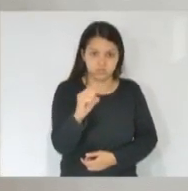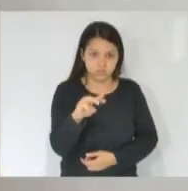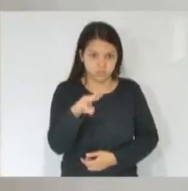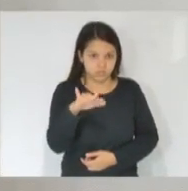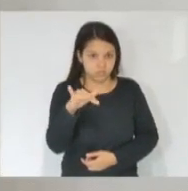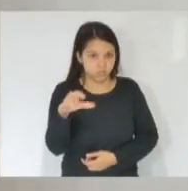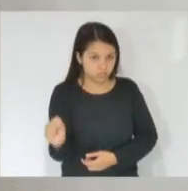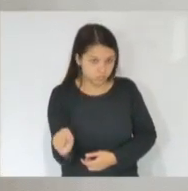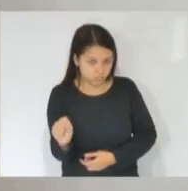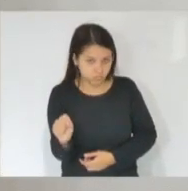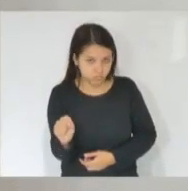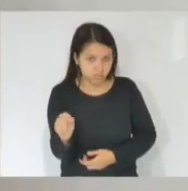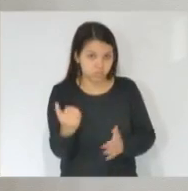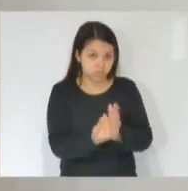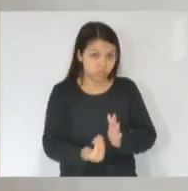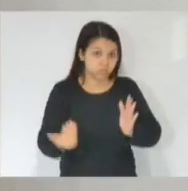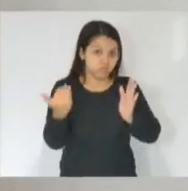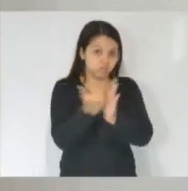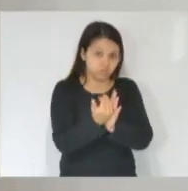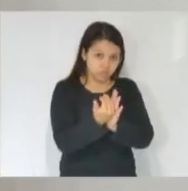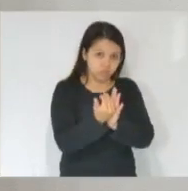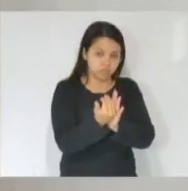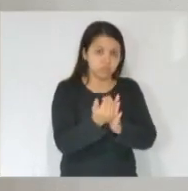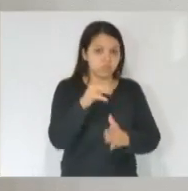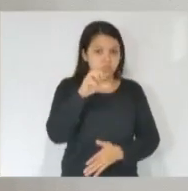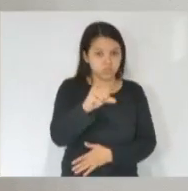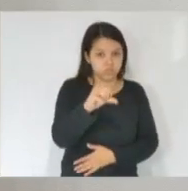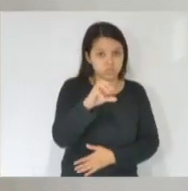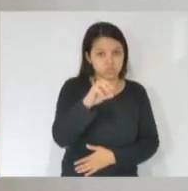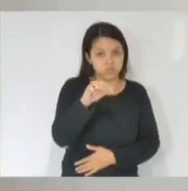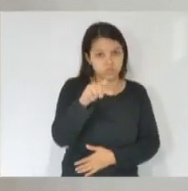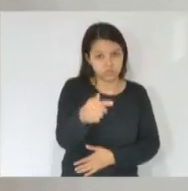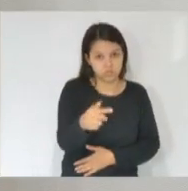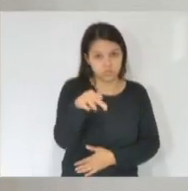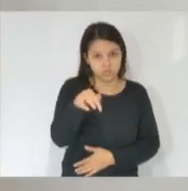5.827 bilhões para 927 milhões para